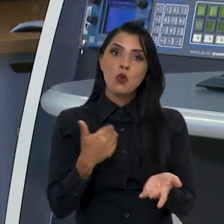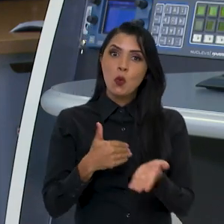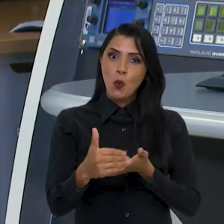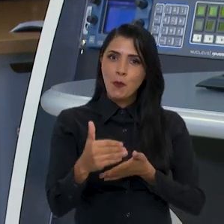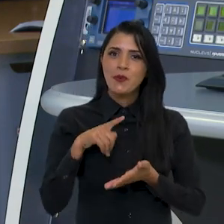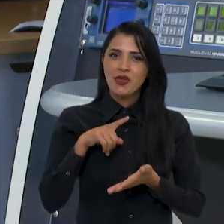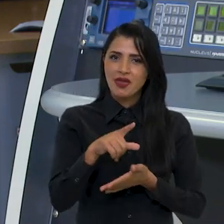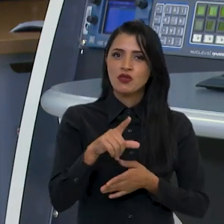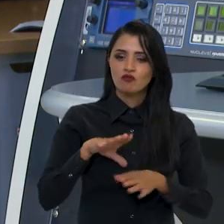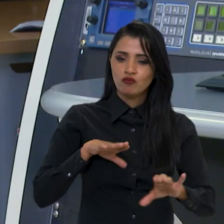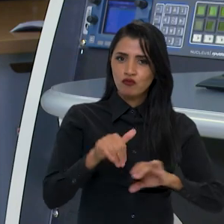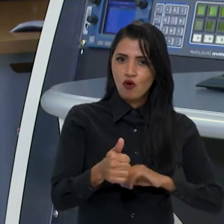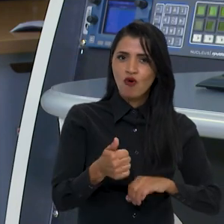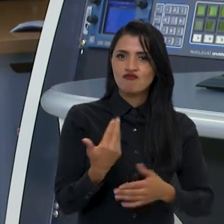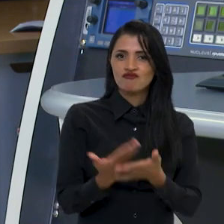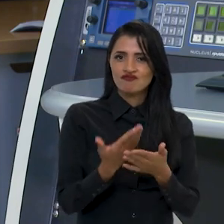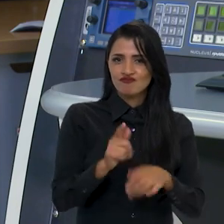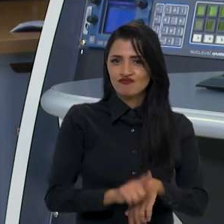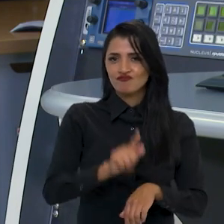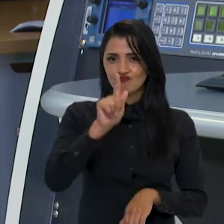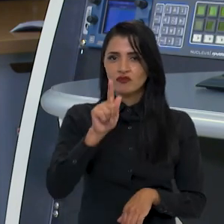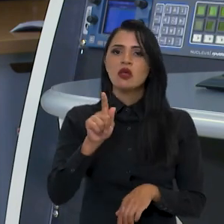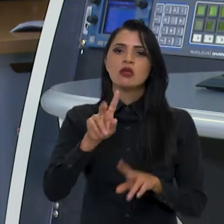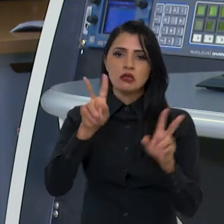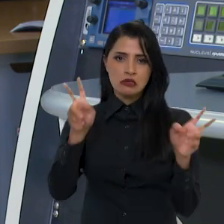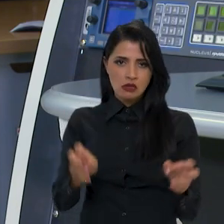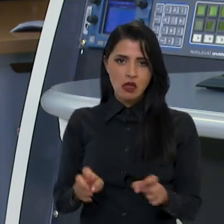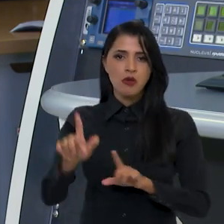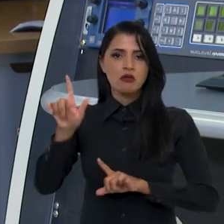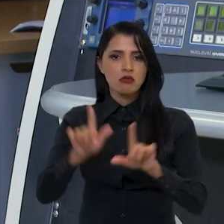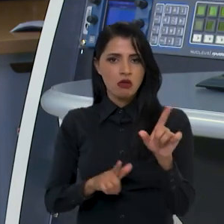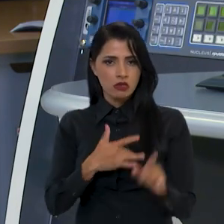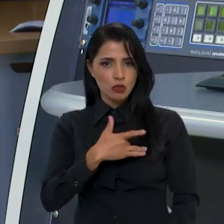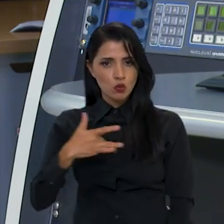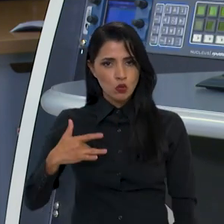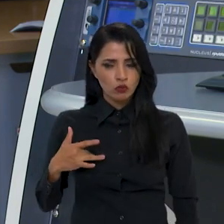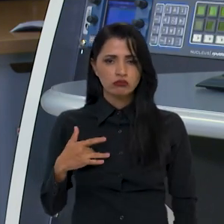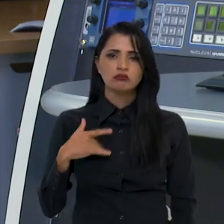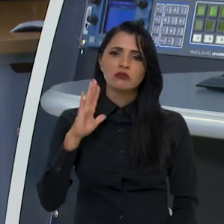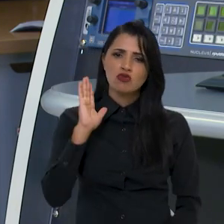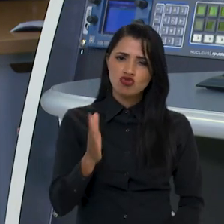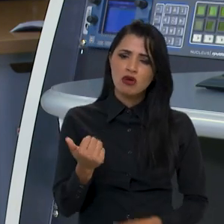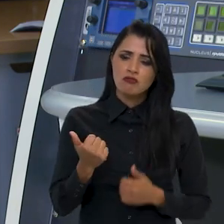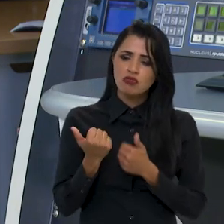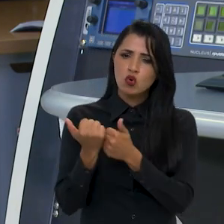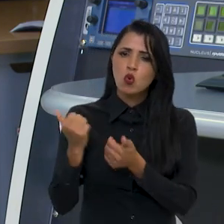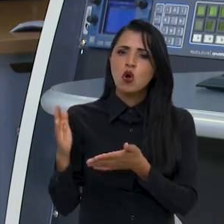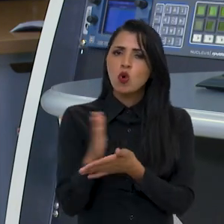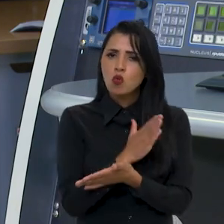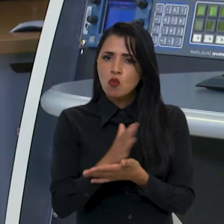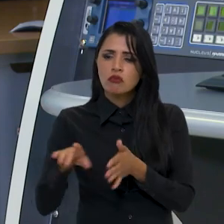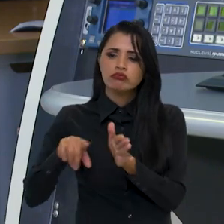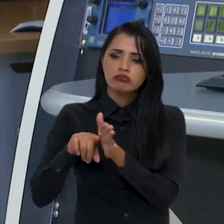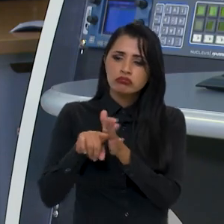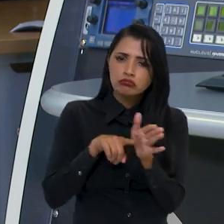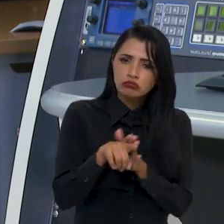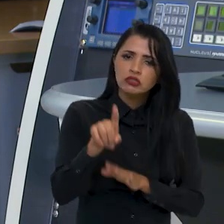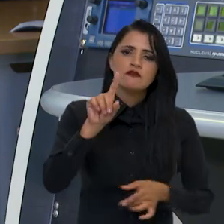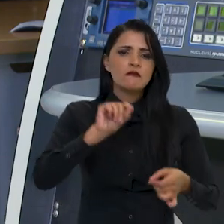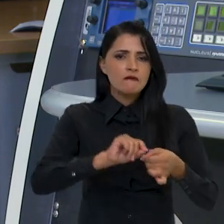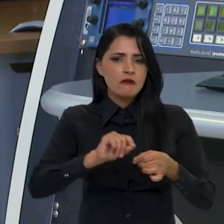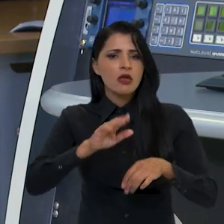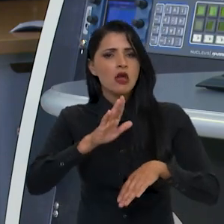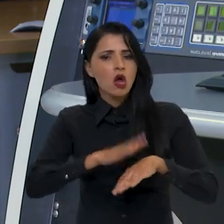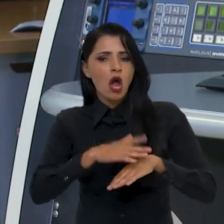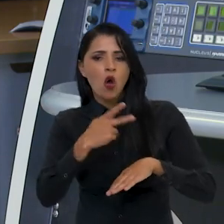saúde, desde o seu processo de formação em relação à telesaúde. Nós temos apoiado algumas pesquisas que estão